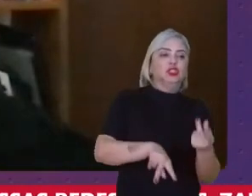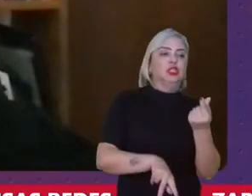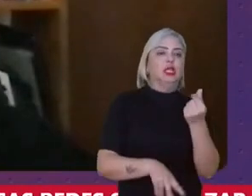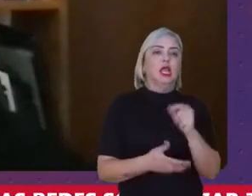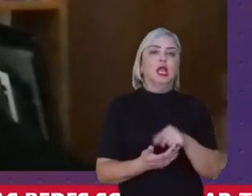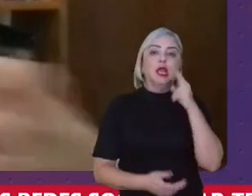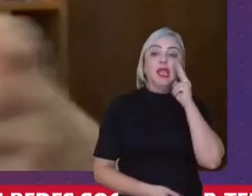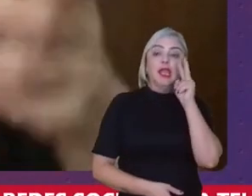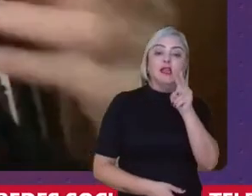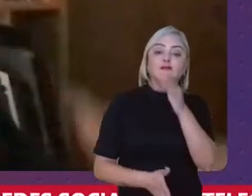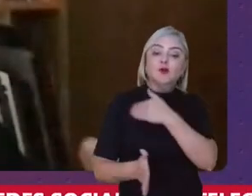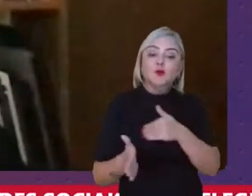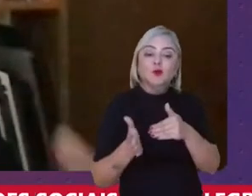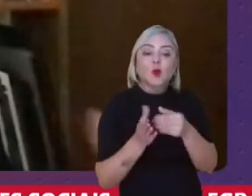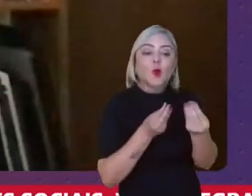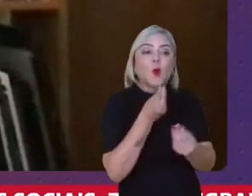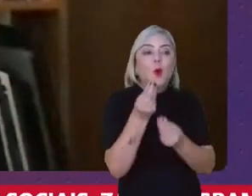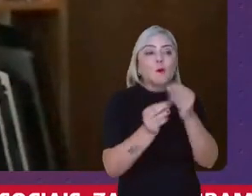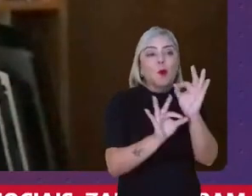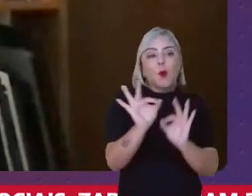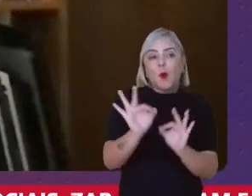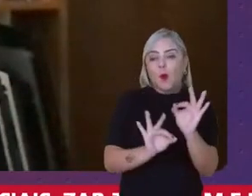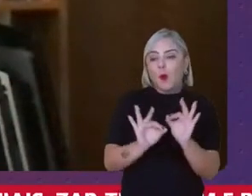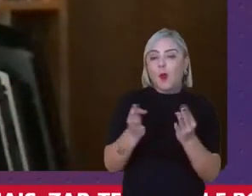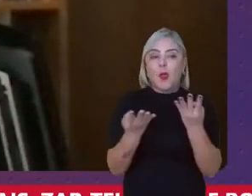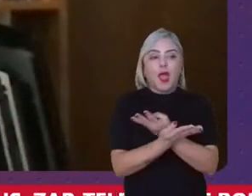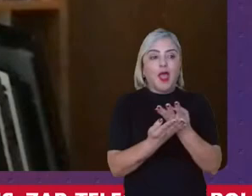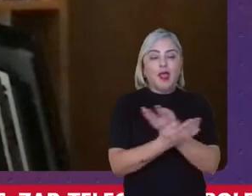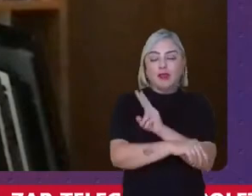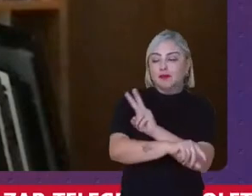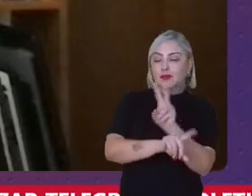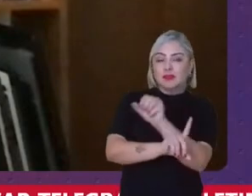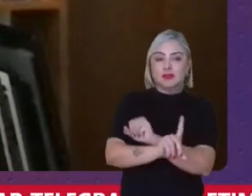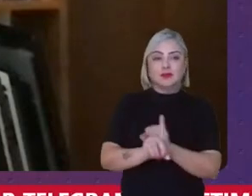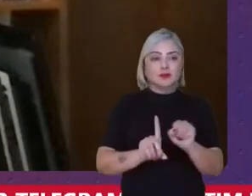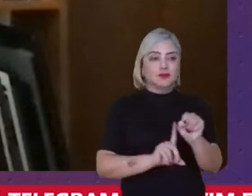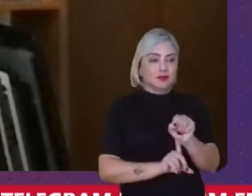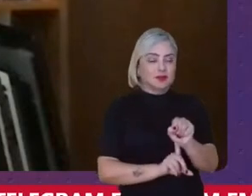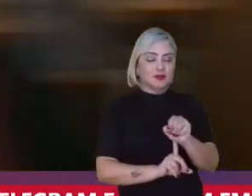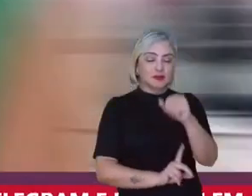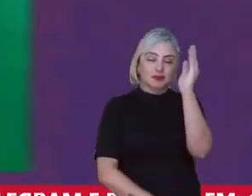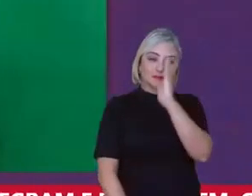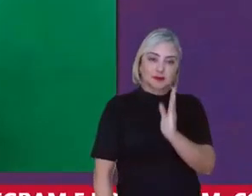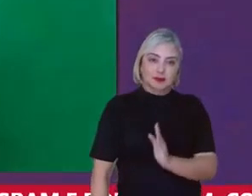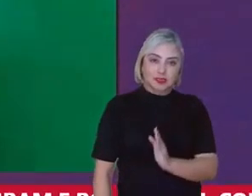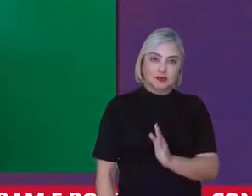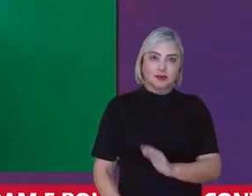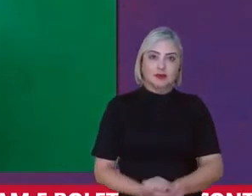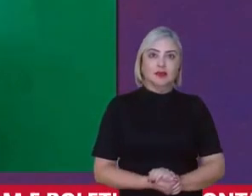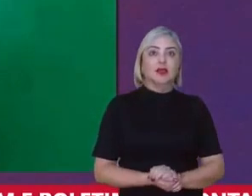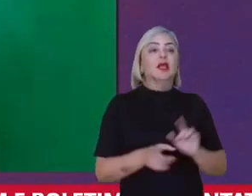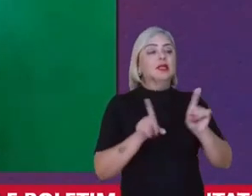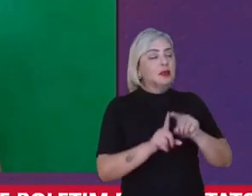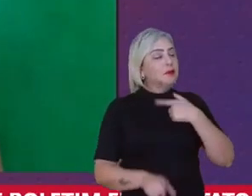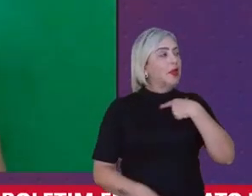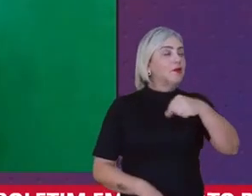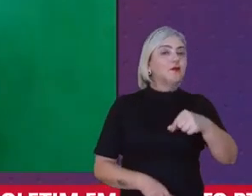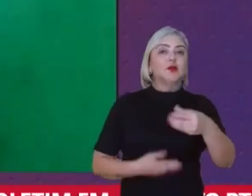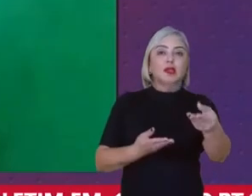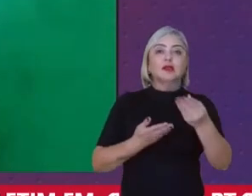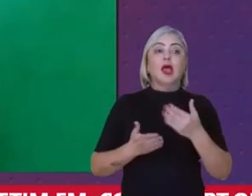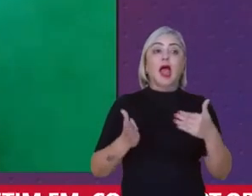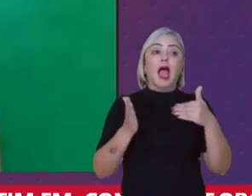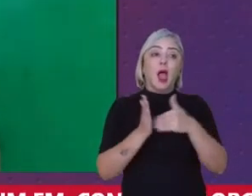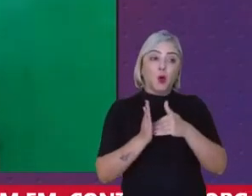estava olhando como organizar a rede de proteção social no Brasil. Quando eu fui receber a